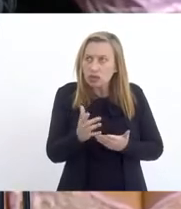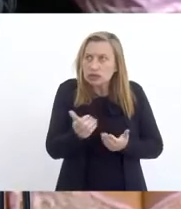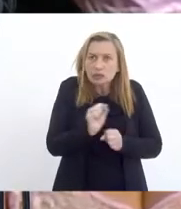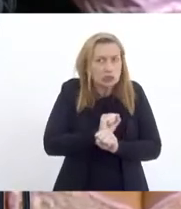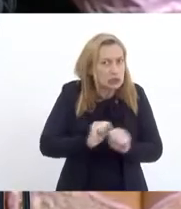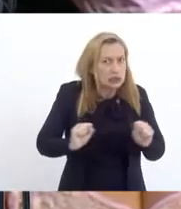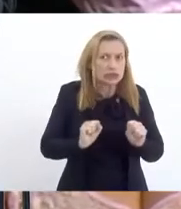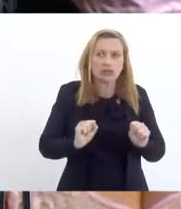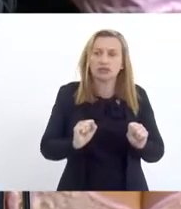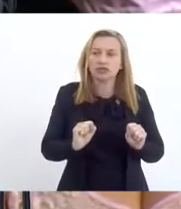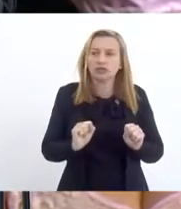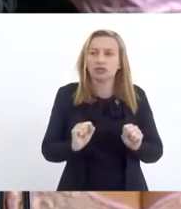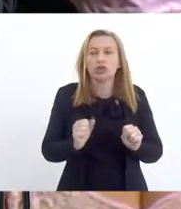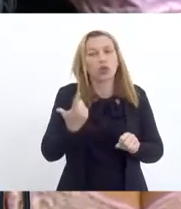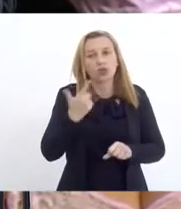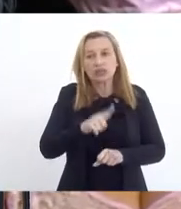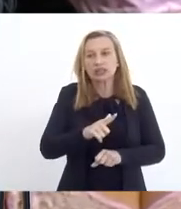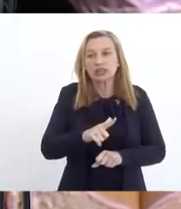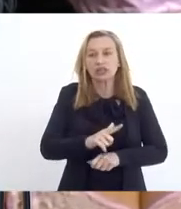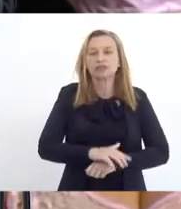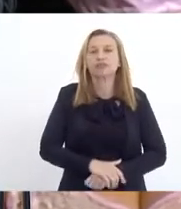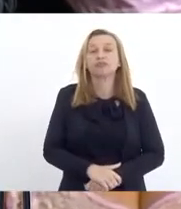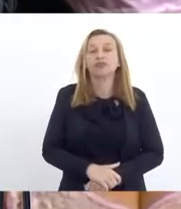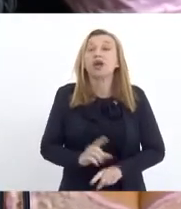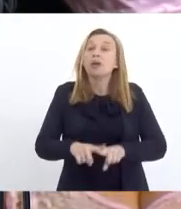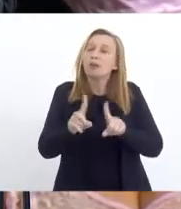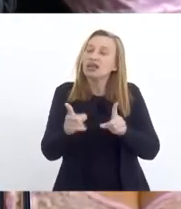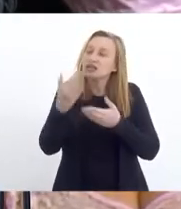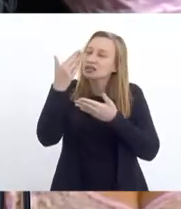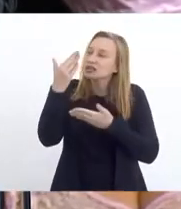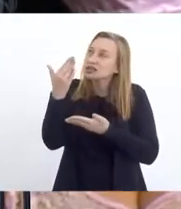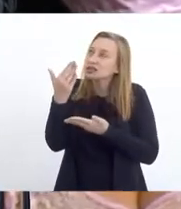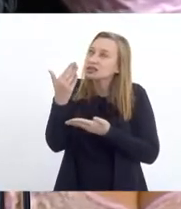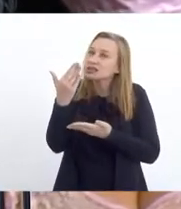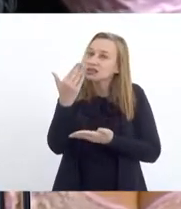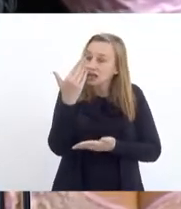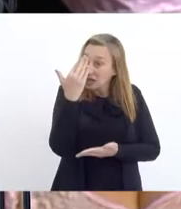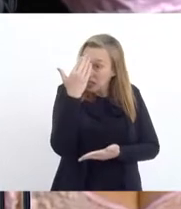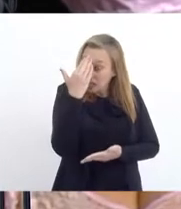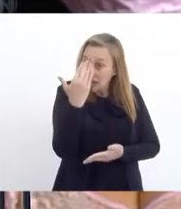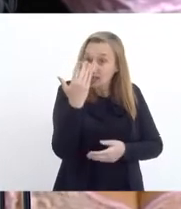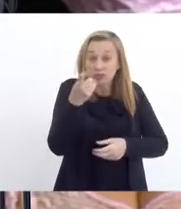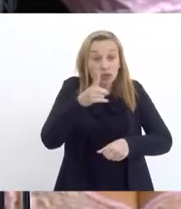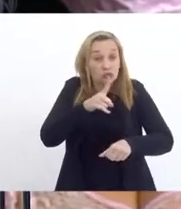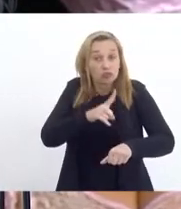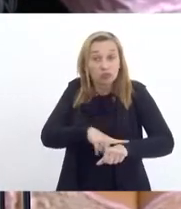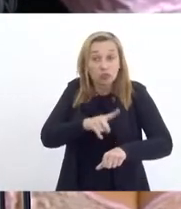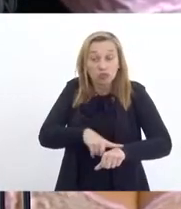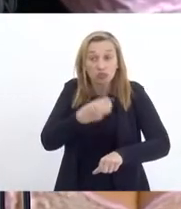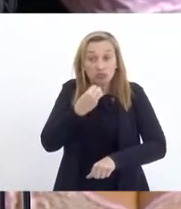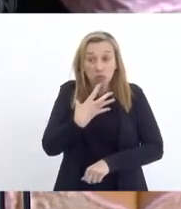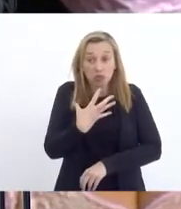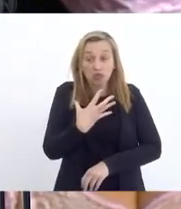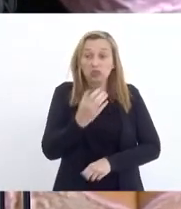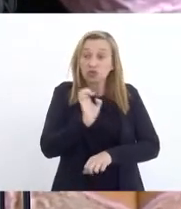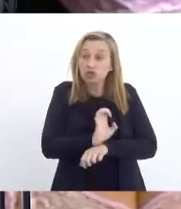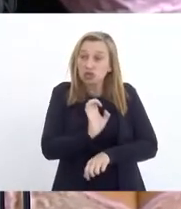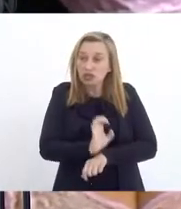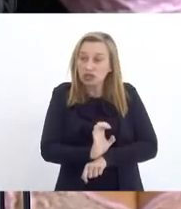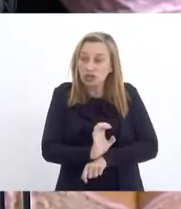impossível se conseguir. Mas, graças ao bom momento do Estado, graças